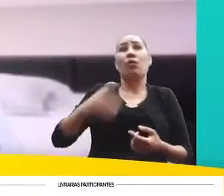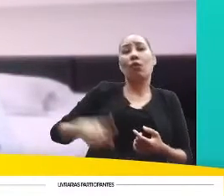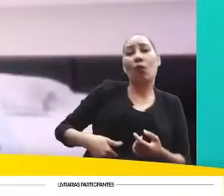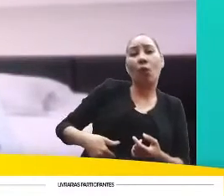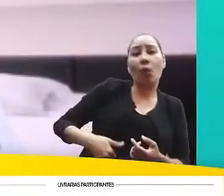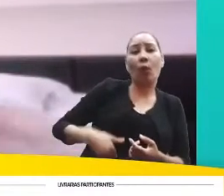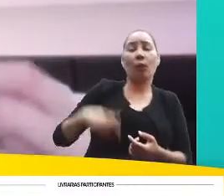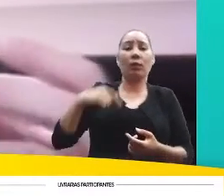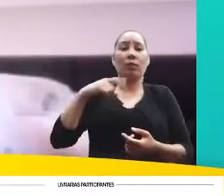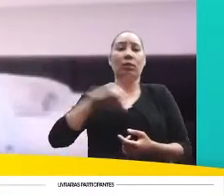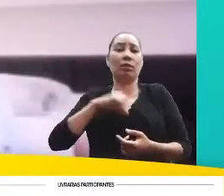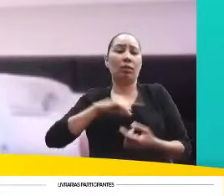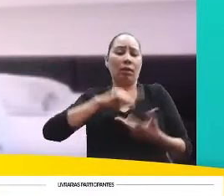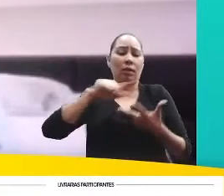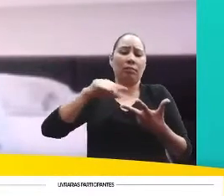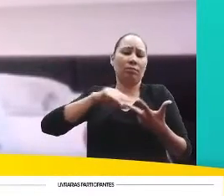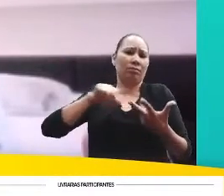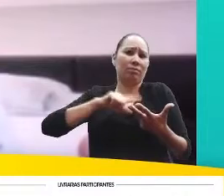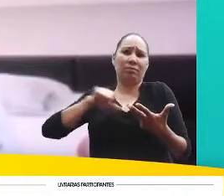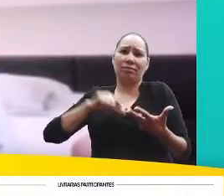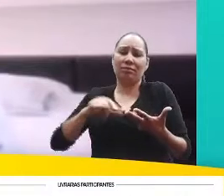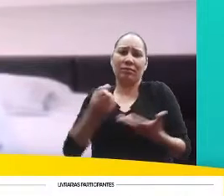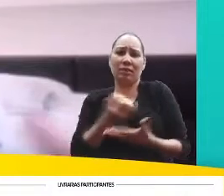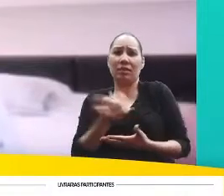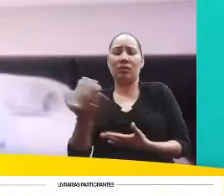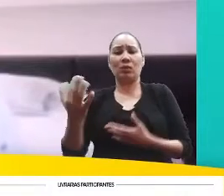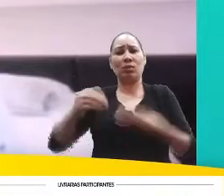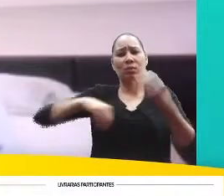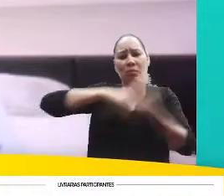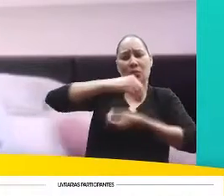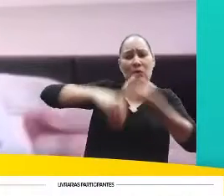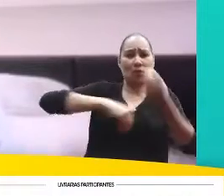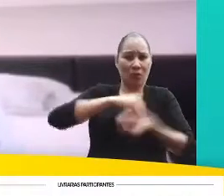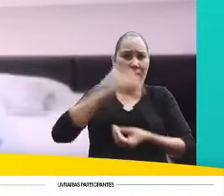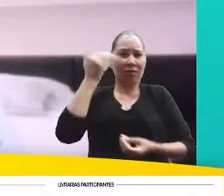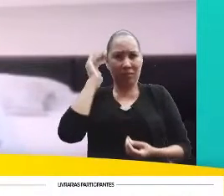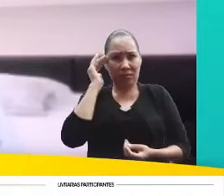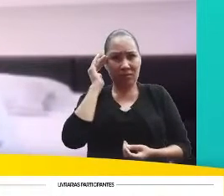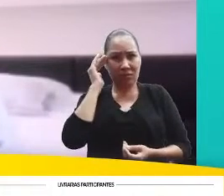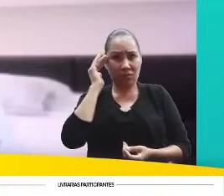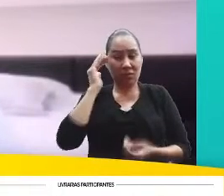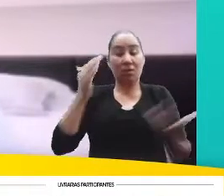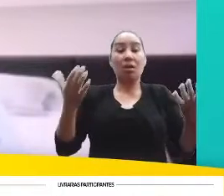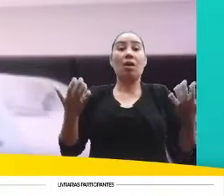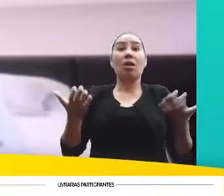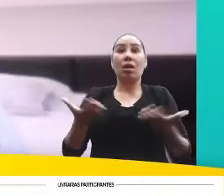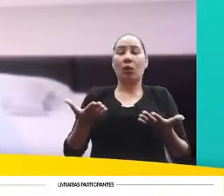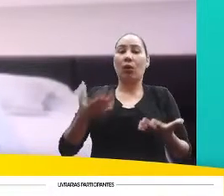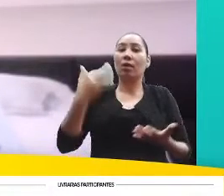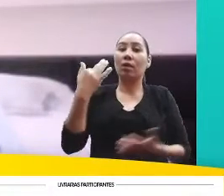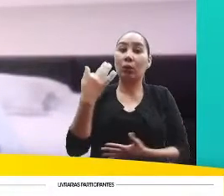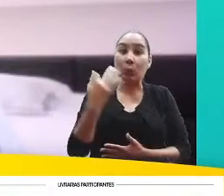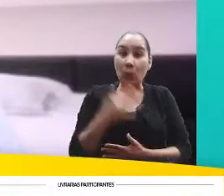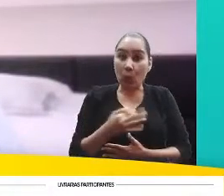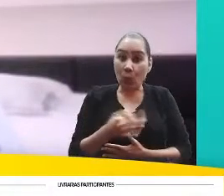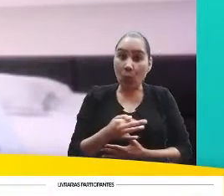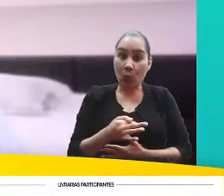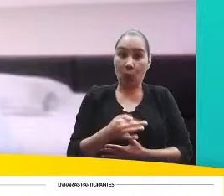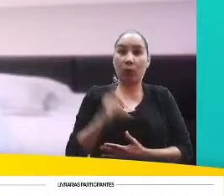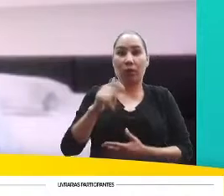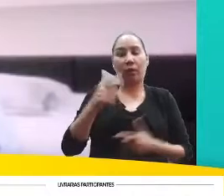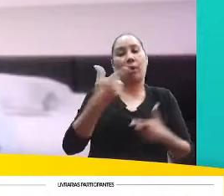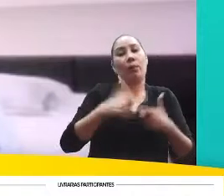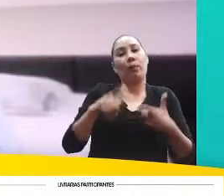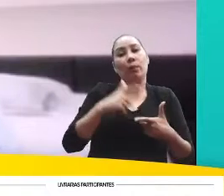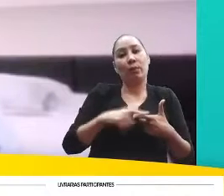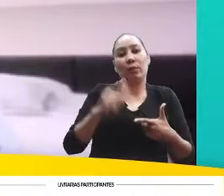fome, nós temos necessidades que precisam ser supridas, compreendem? Agora, a dor, que é o grande